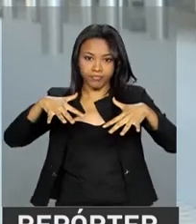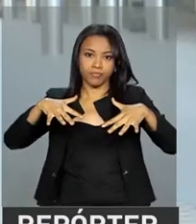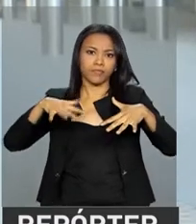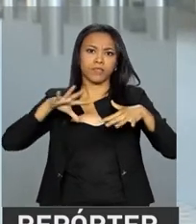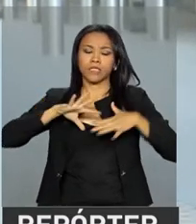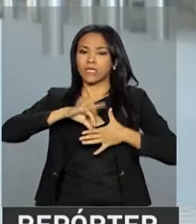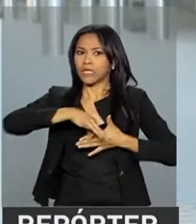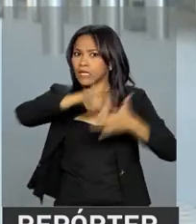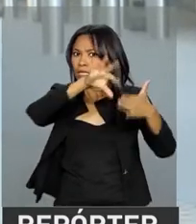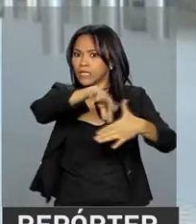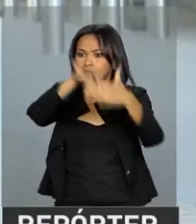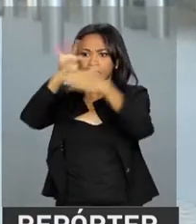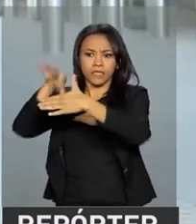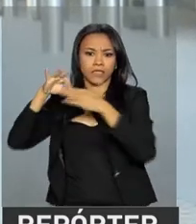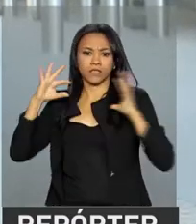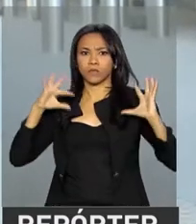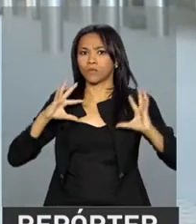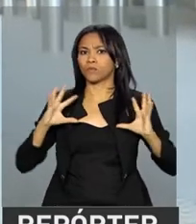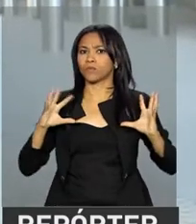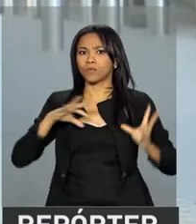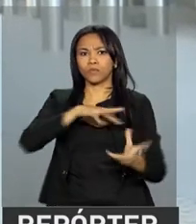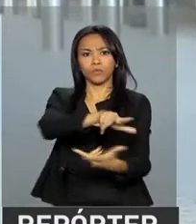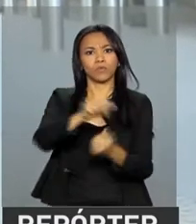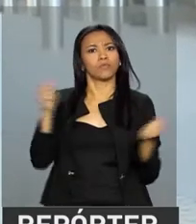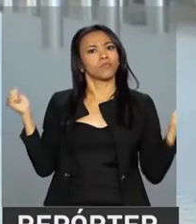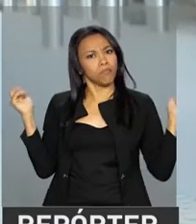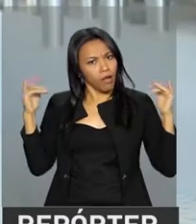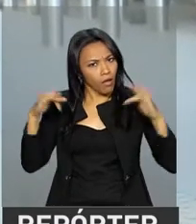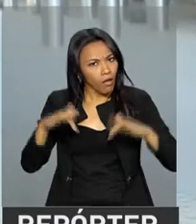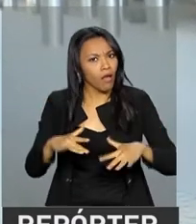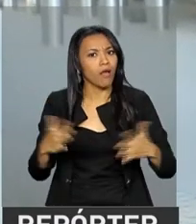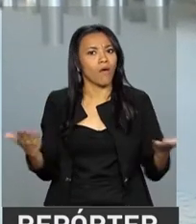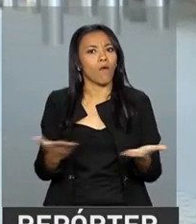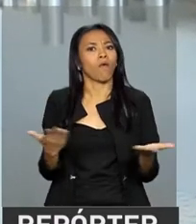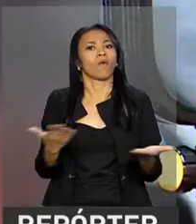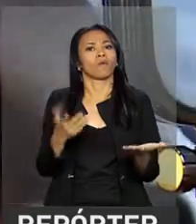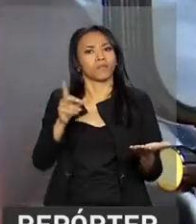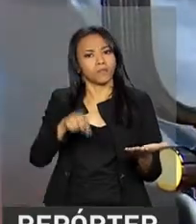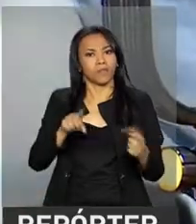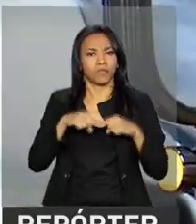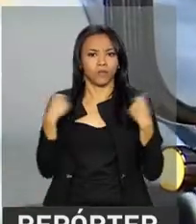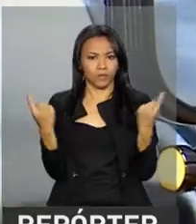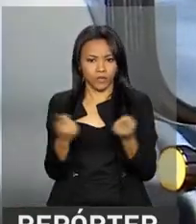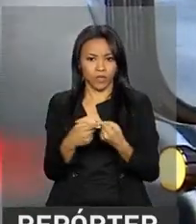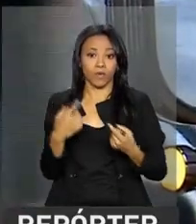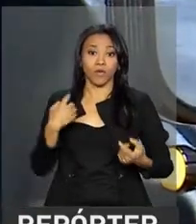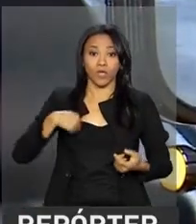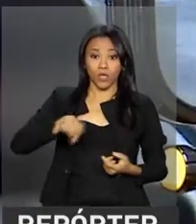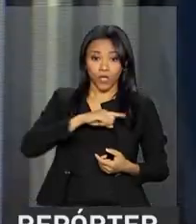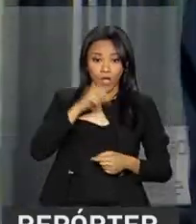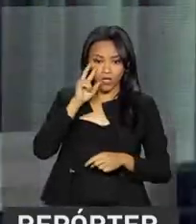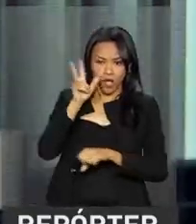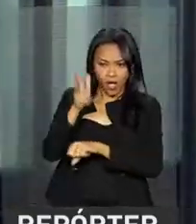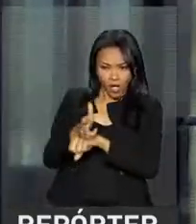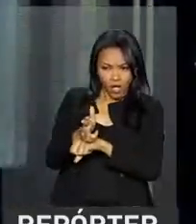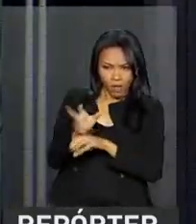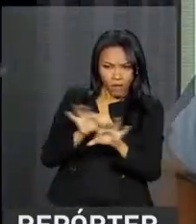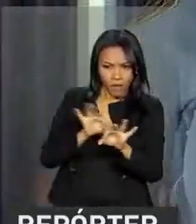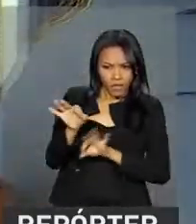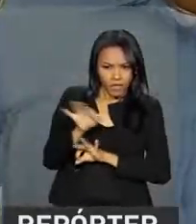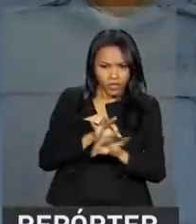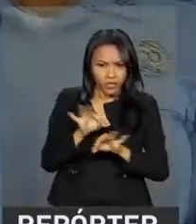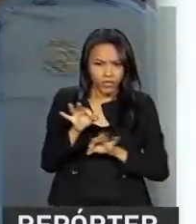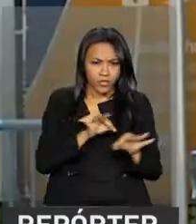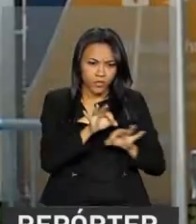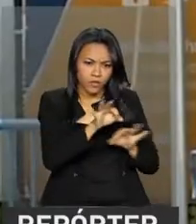grandes líderes no mundo vêm aqui mas não há nada como assembleia geral enquanto nossa equipe acompanhava os preparativos para a